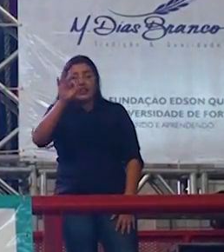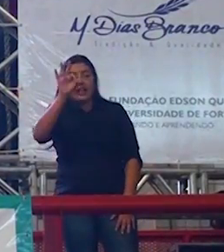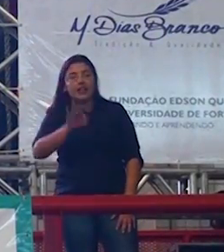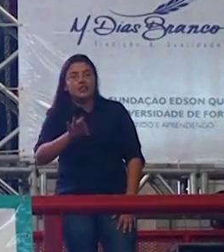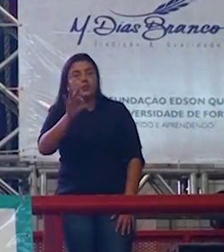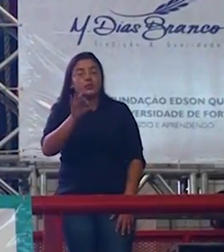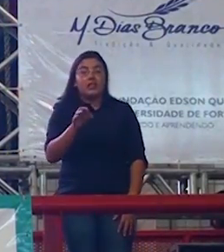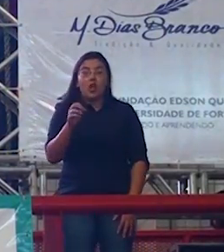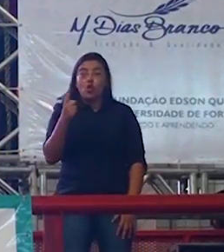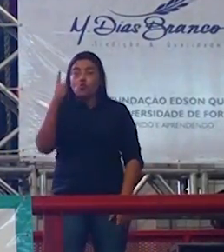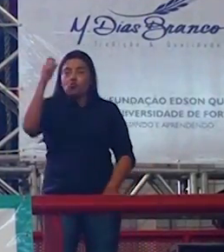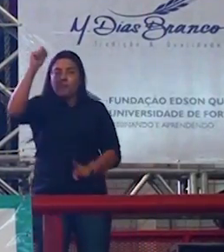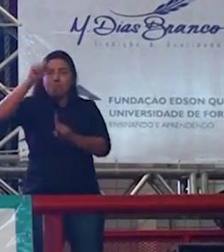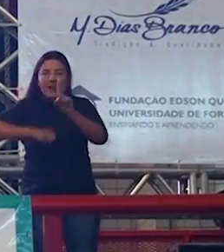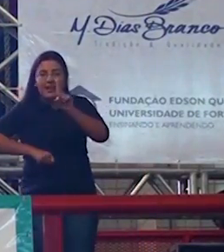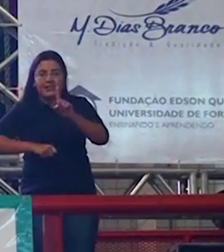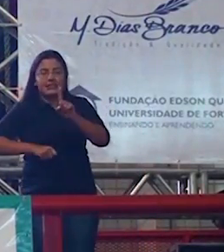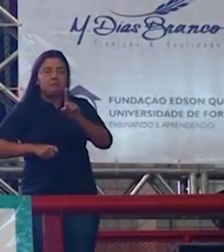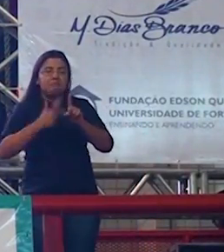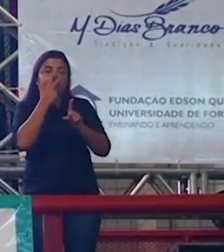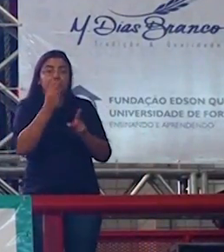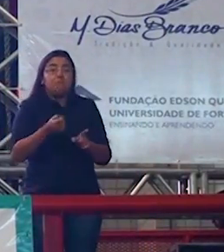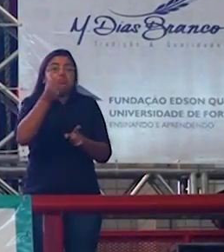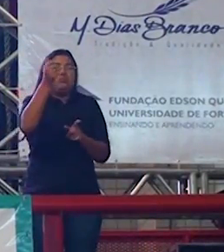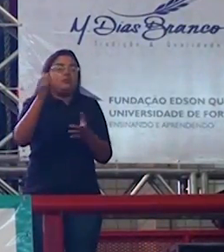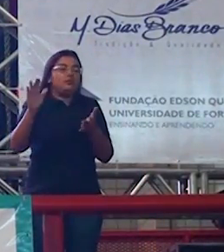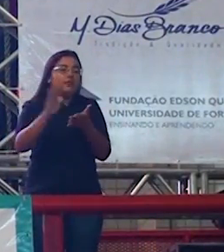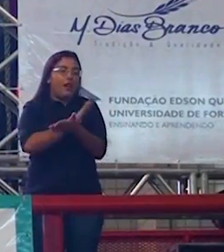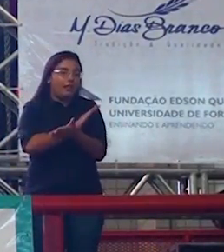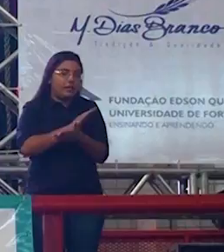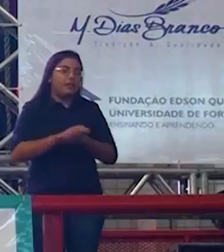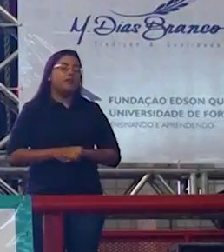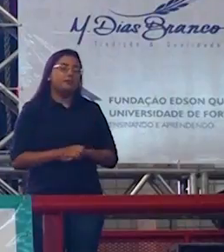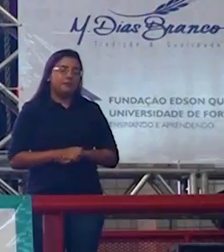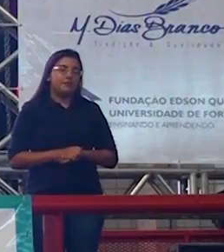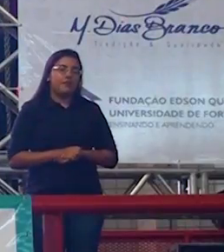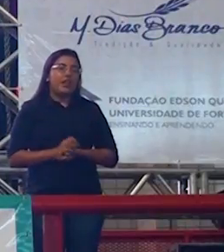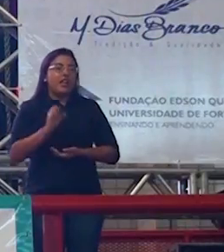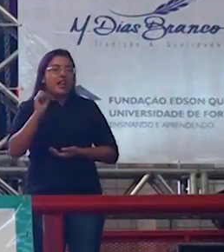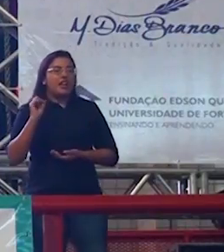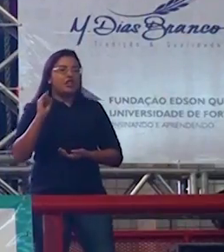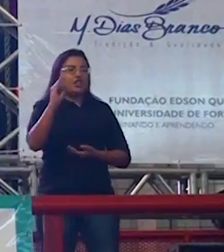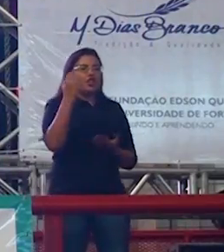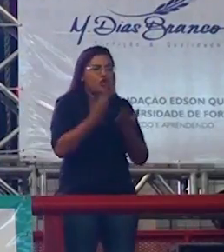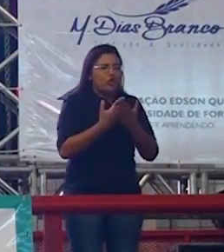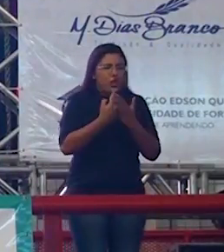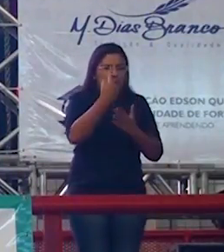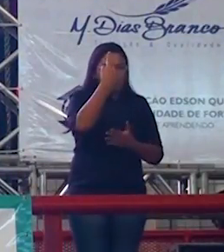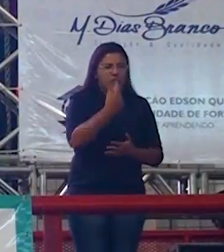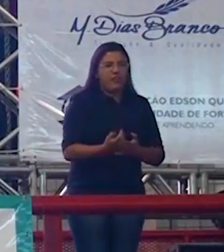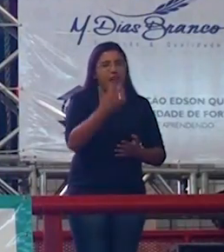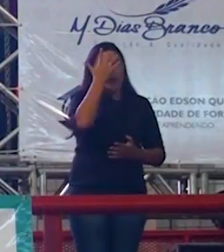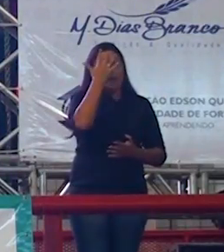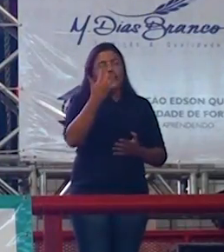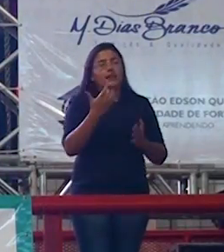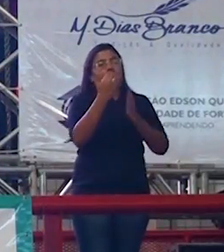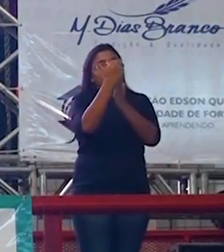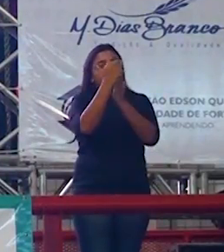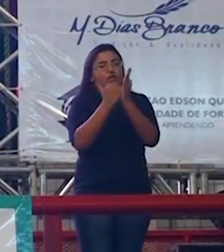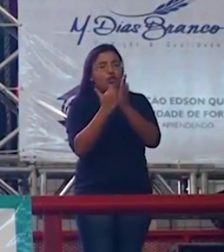mês, quase nada. Então, se você só estuda uma coisa uma vez, amanhã você já